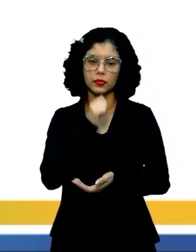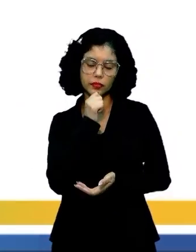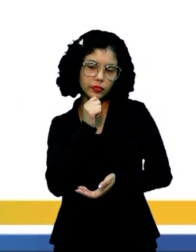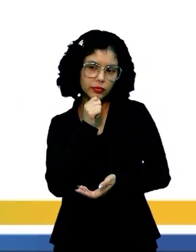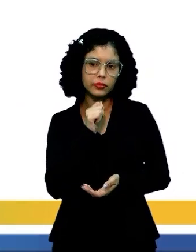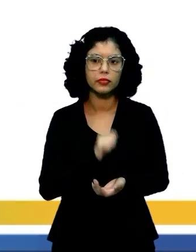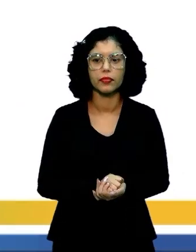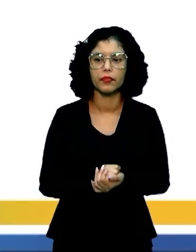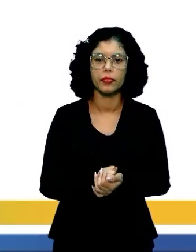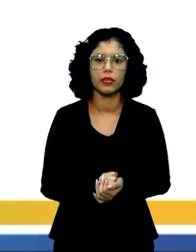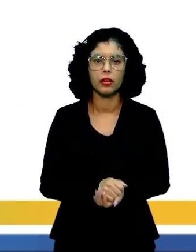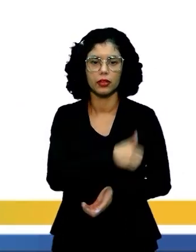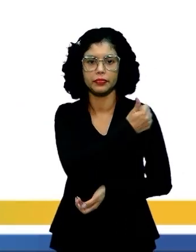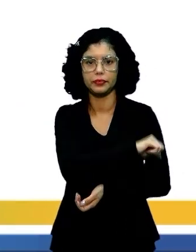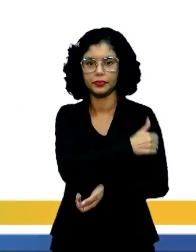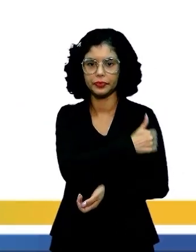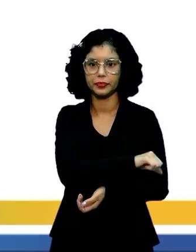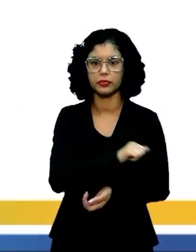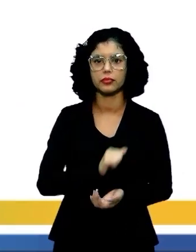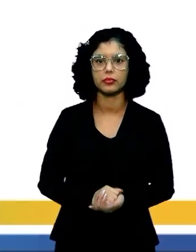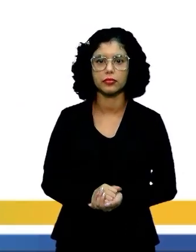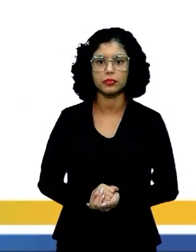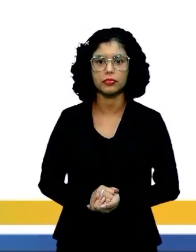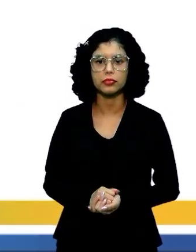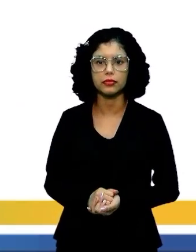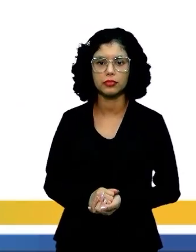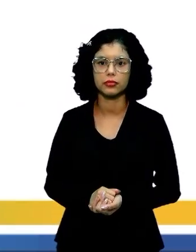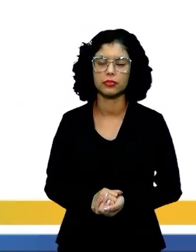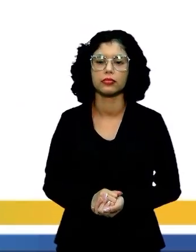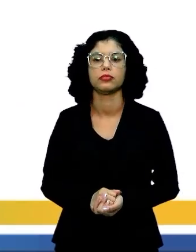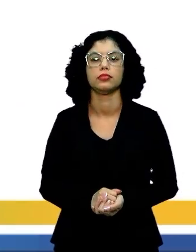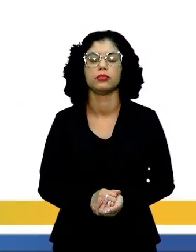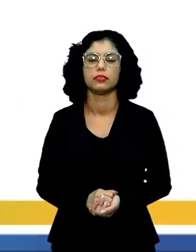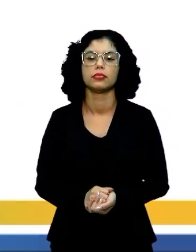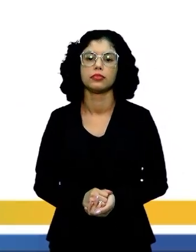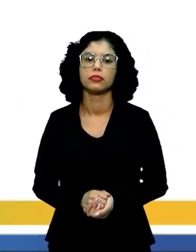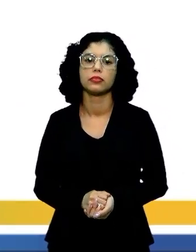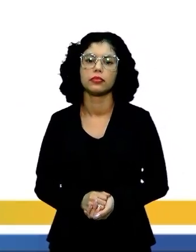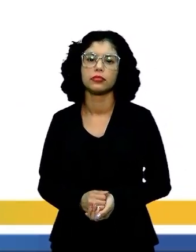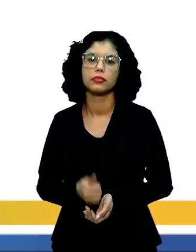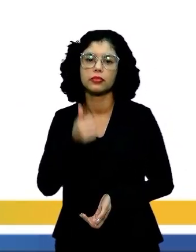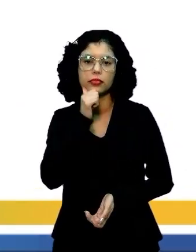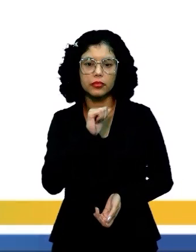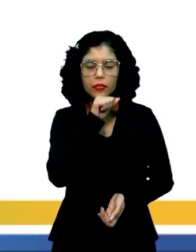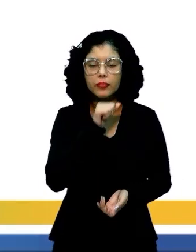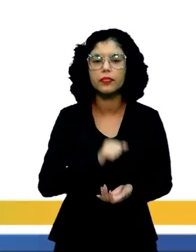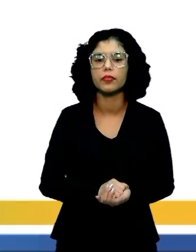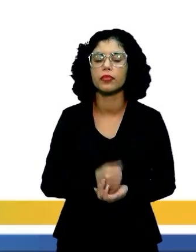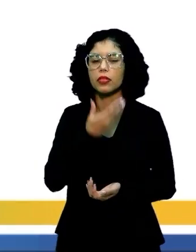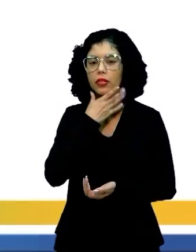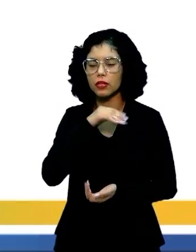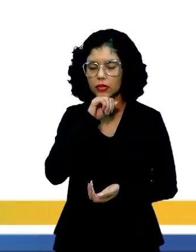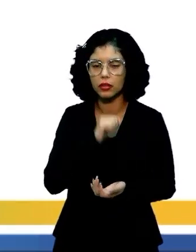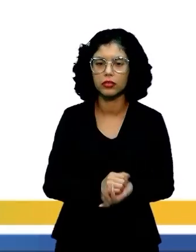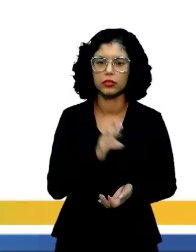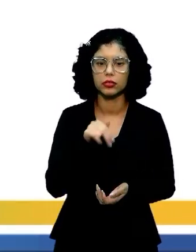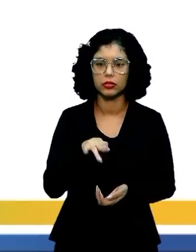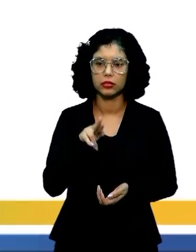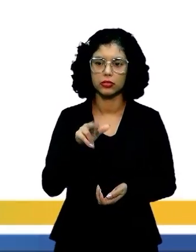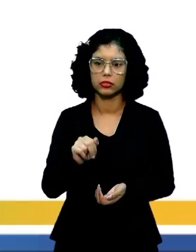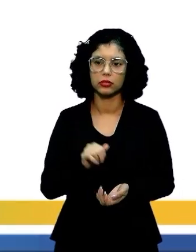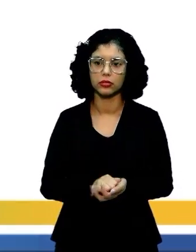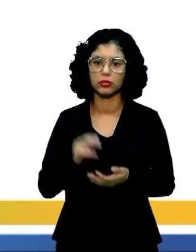logo o Rio de Janeiro, né? O cenário ali do Rio de Janeiro. Pai contra Mãe vai retratar a